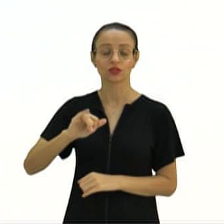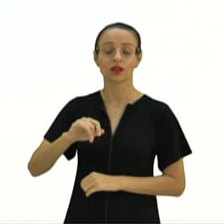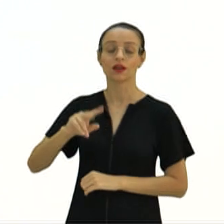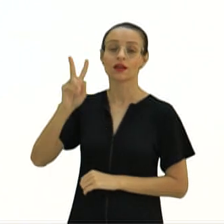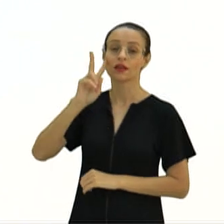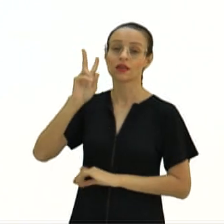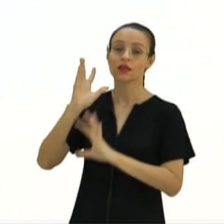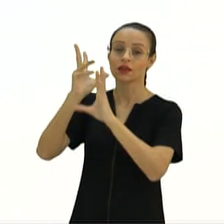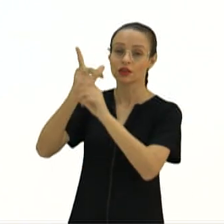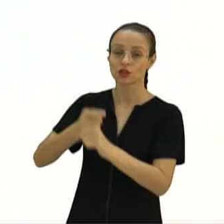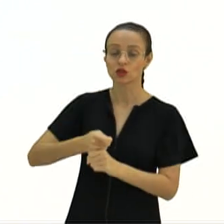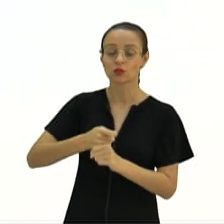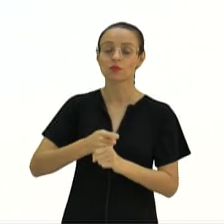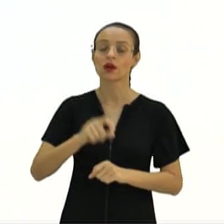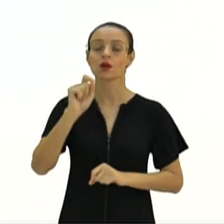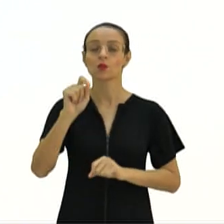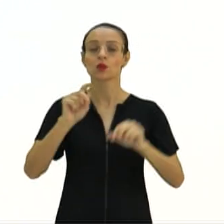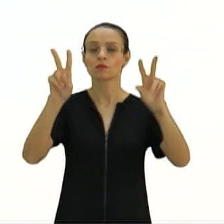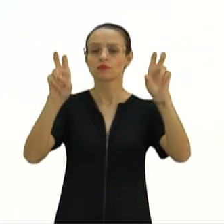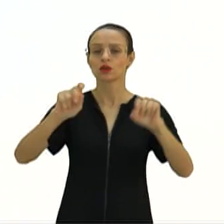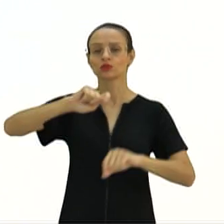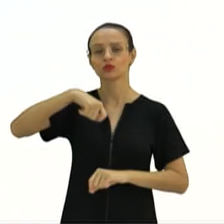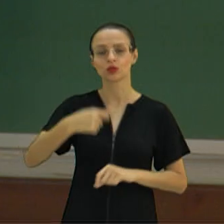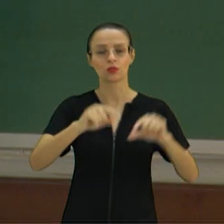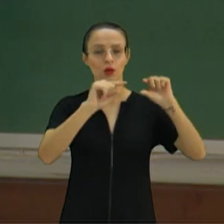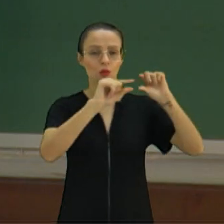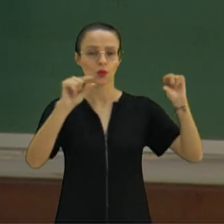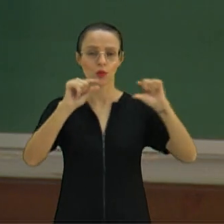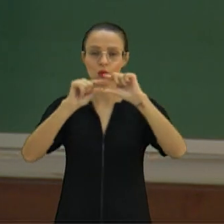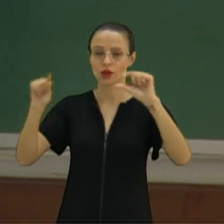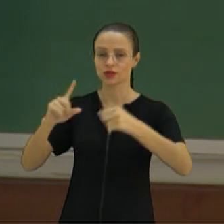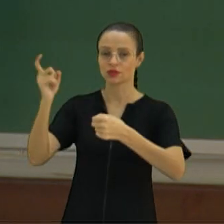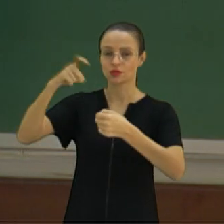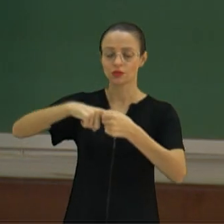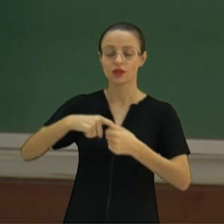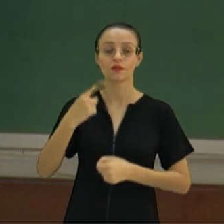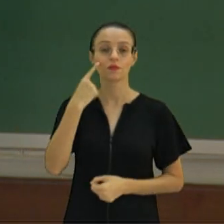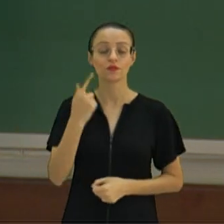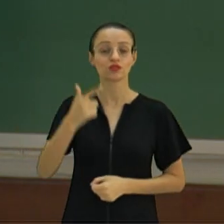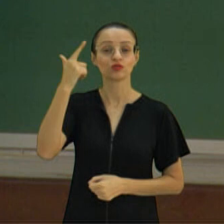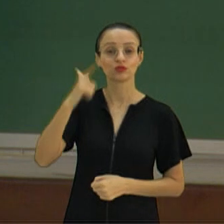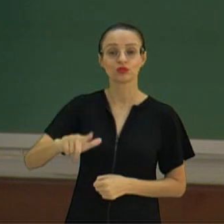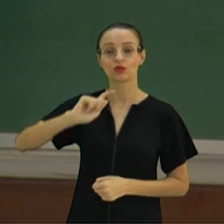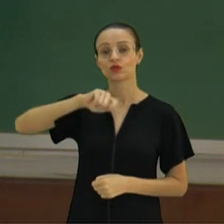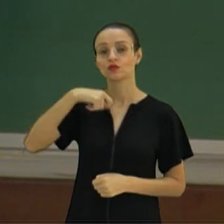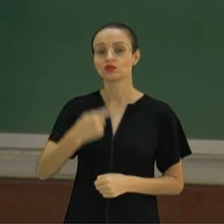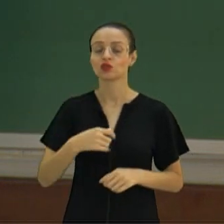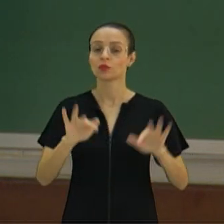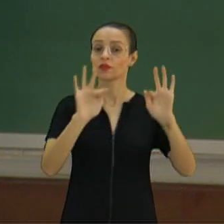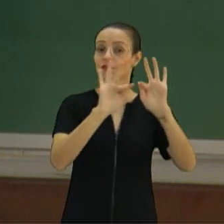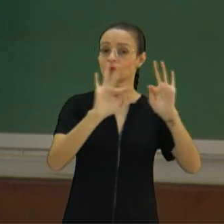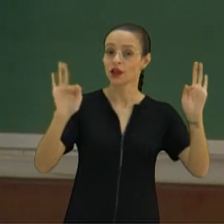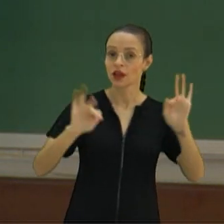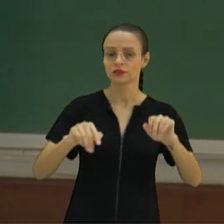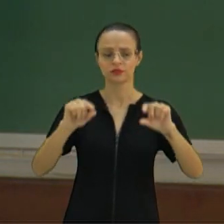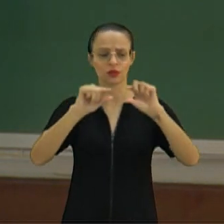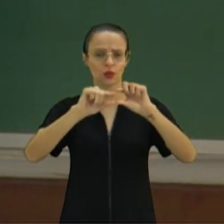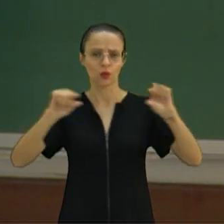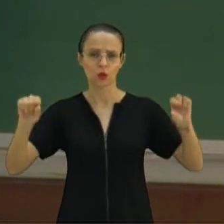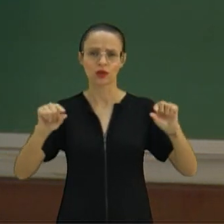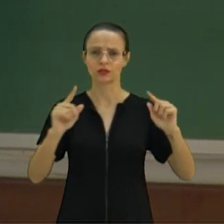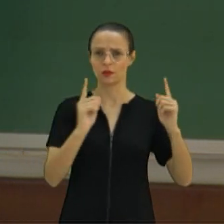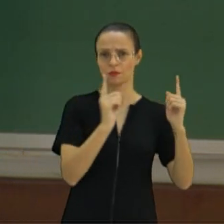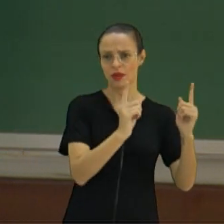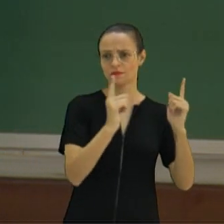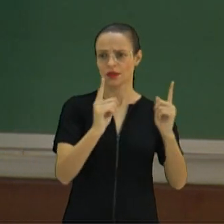orações subordinadas. Isso mesmo, iremos rever os conceitos de frase, oração,